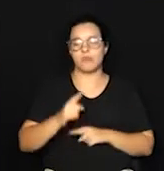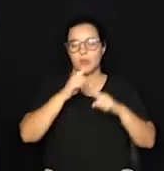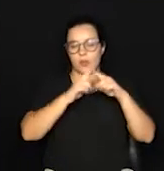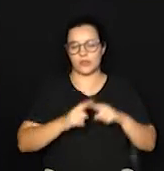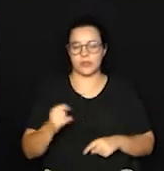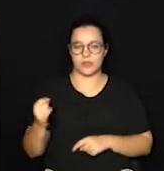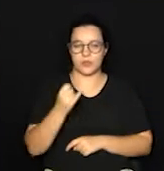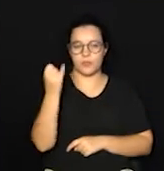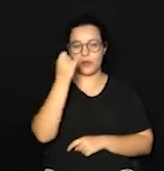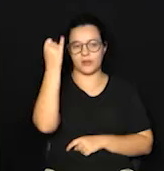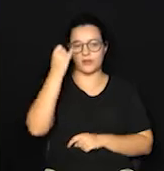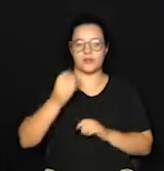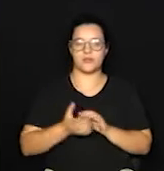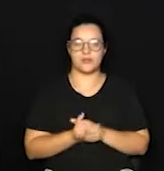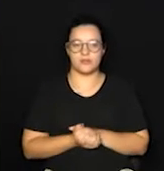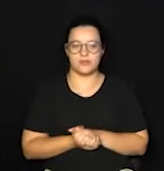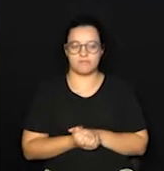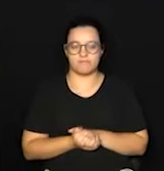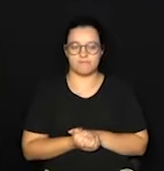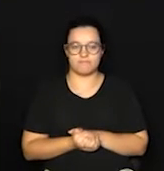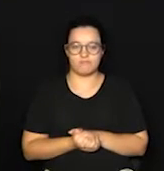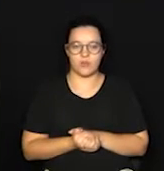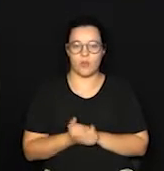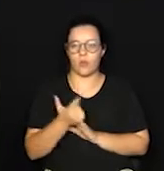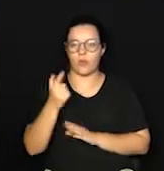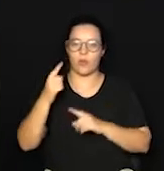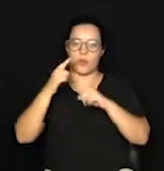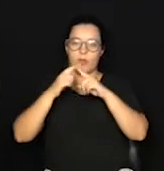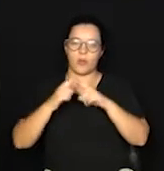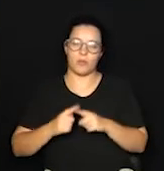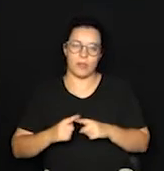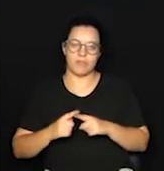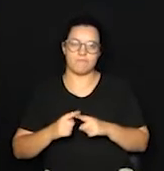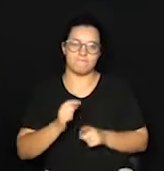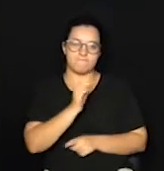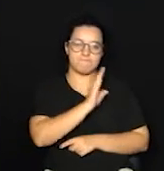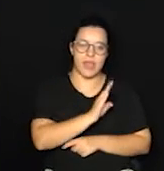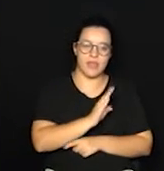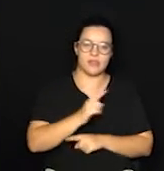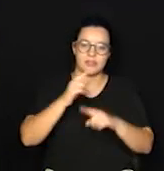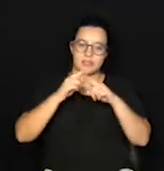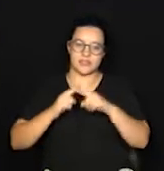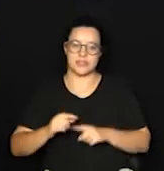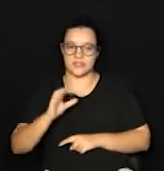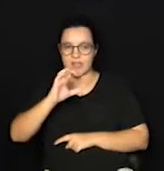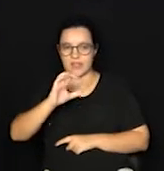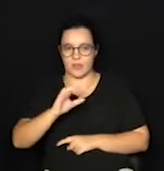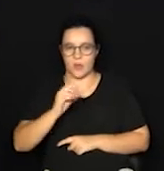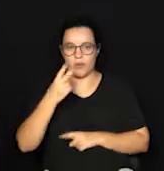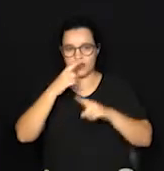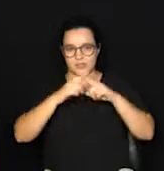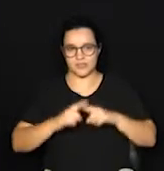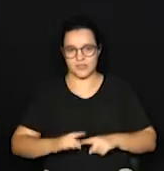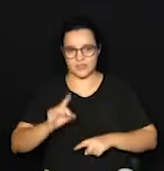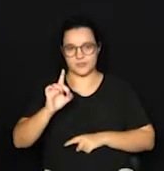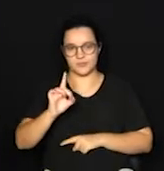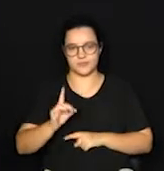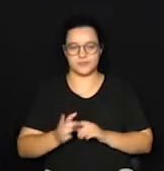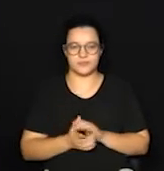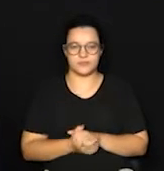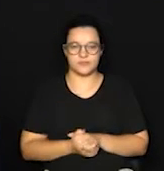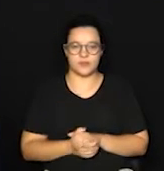essas equipes que não estão em nenhum torneio, né? No Campeonato Brasileiro da Série B, Série C ou mesmo da Série D. Tá aqui,